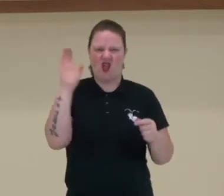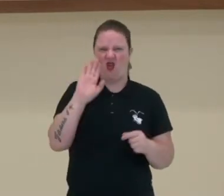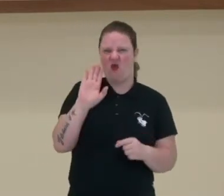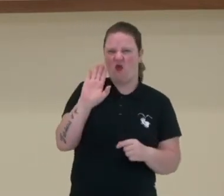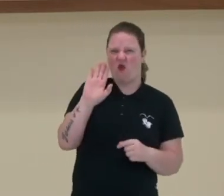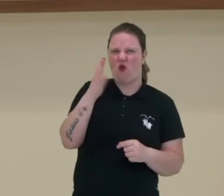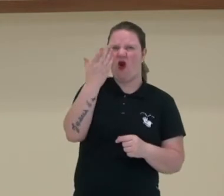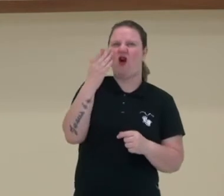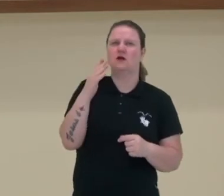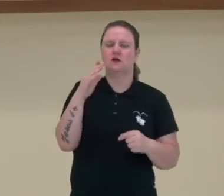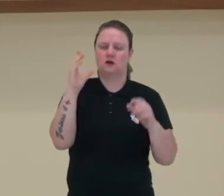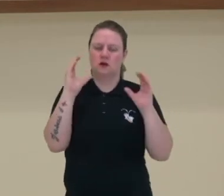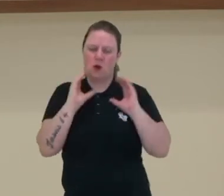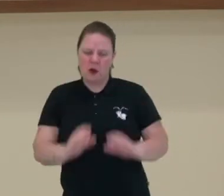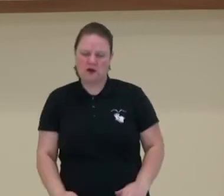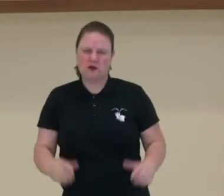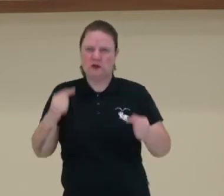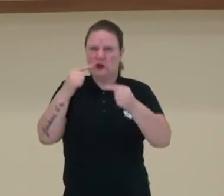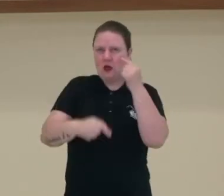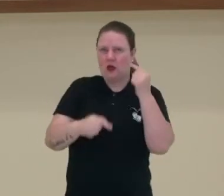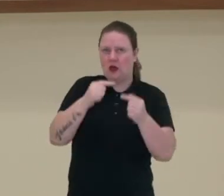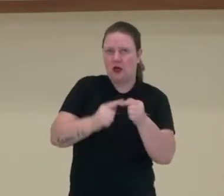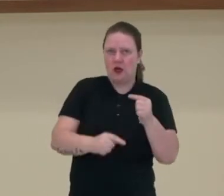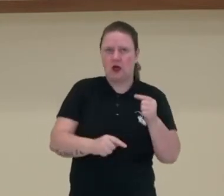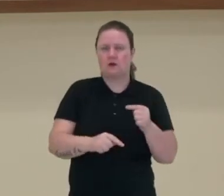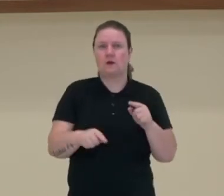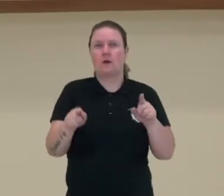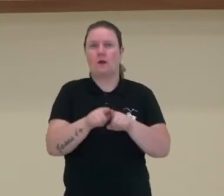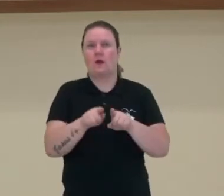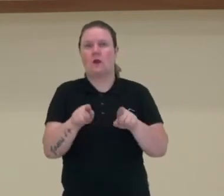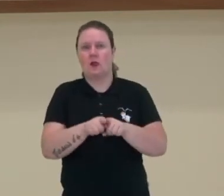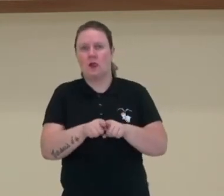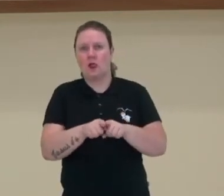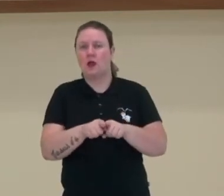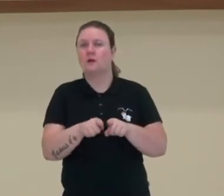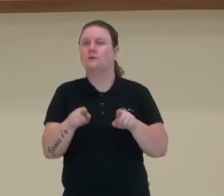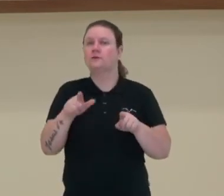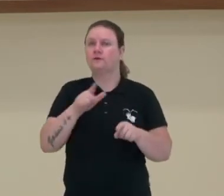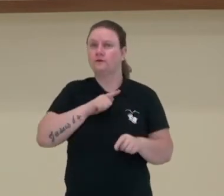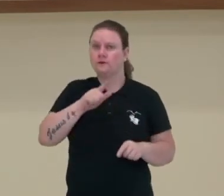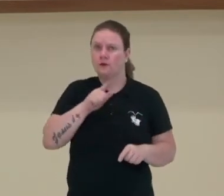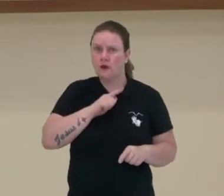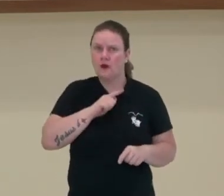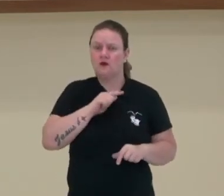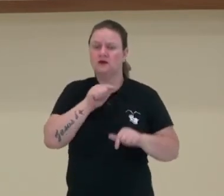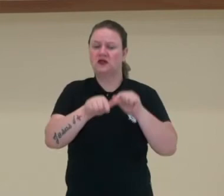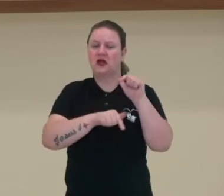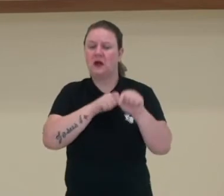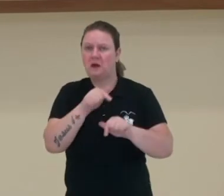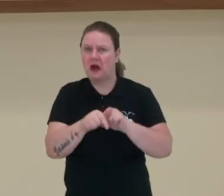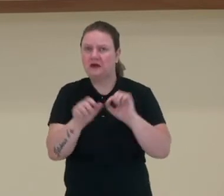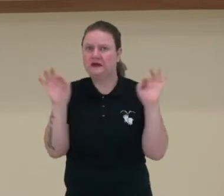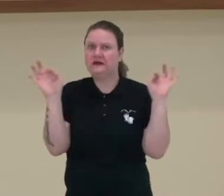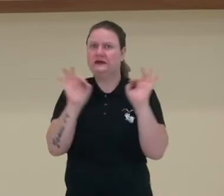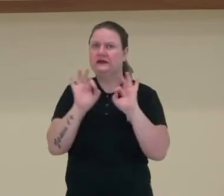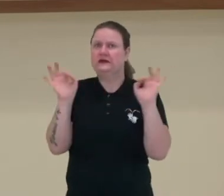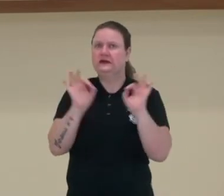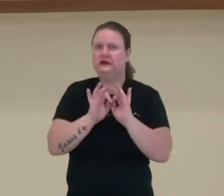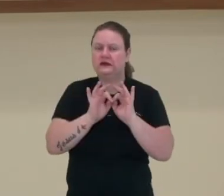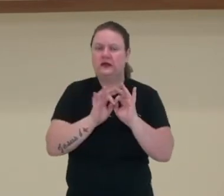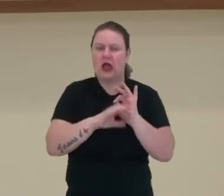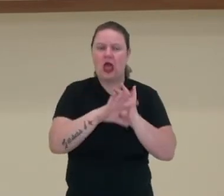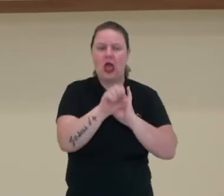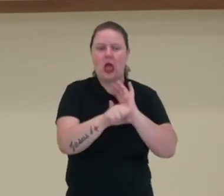mais fracos. Aqui ele está dizendo, então, que existem pessoas que não trabalham e exploram